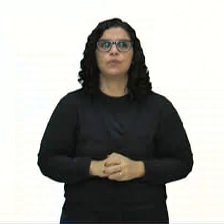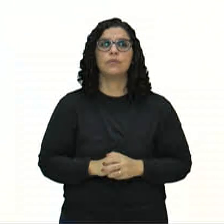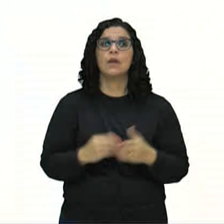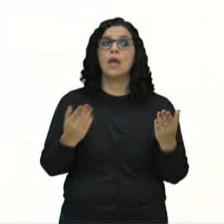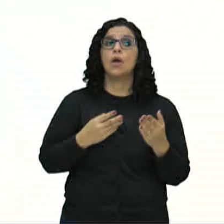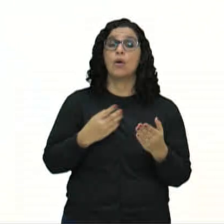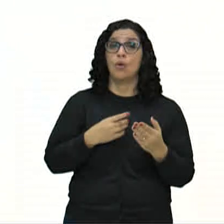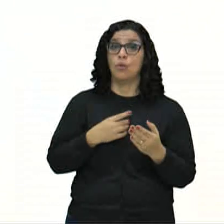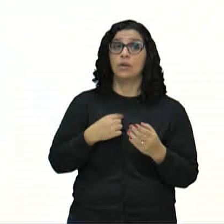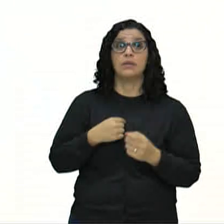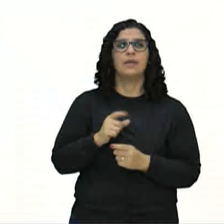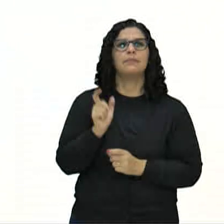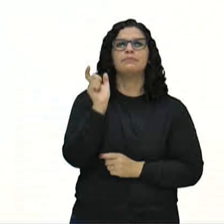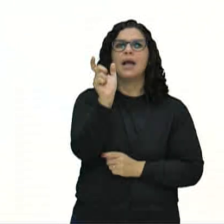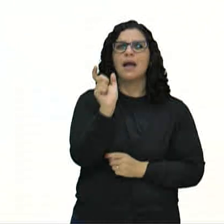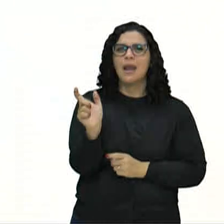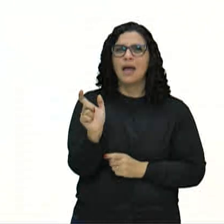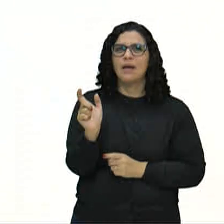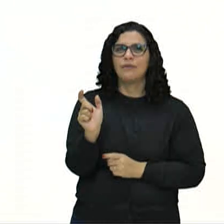Os termos em destaque